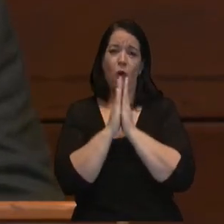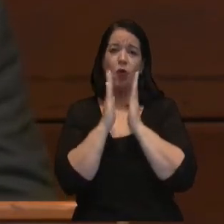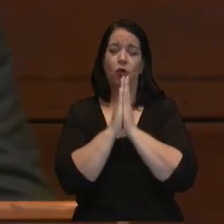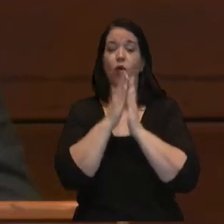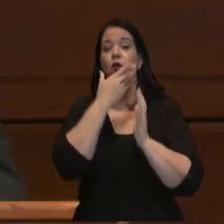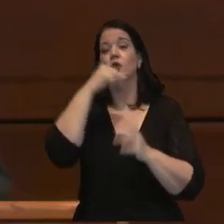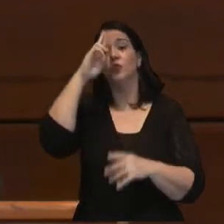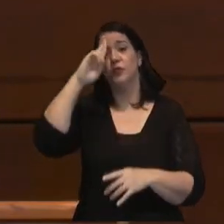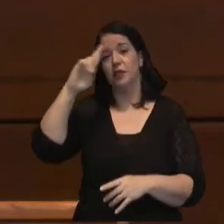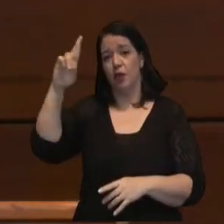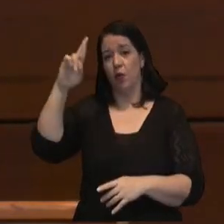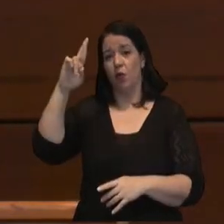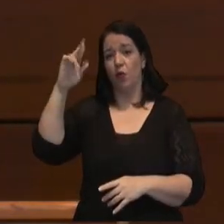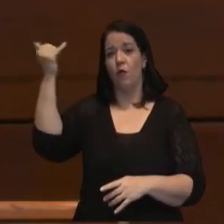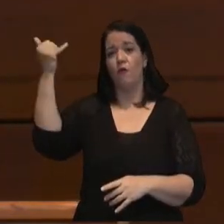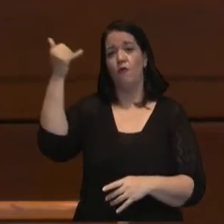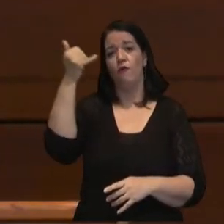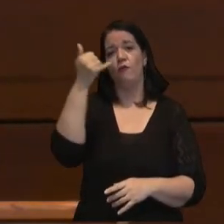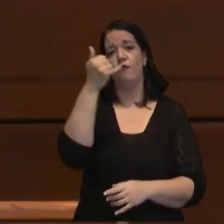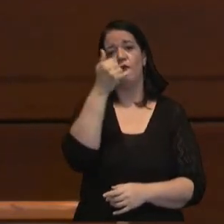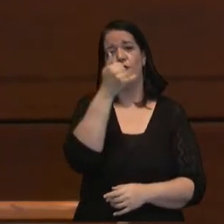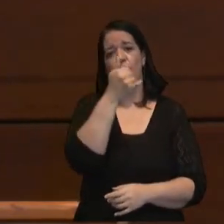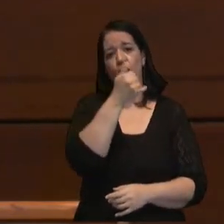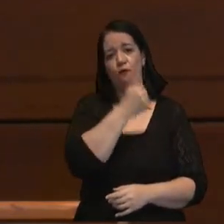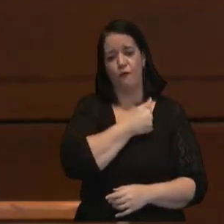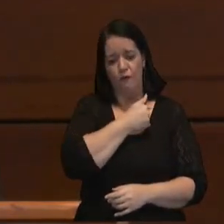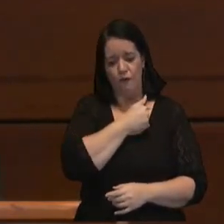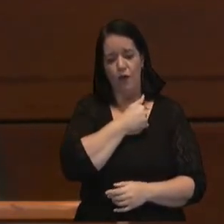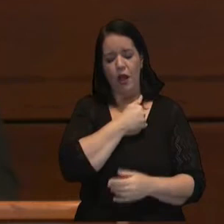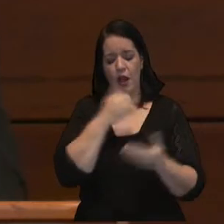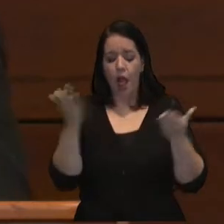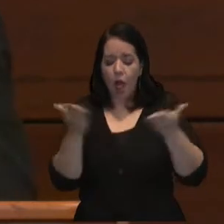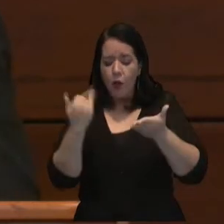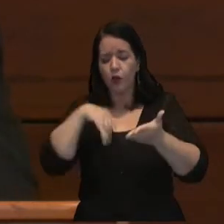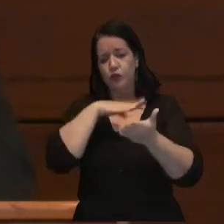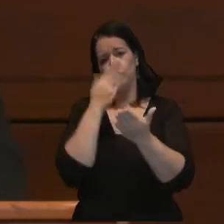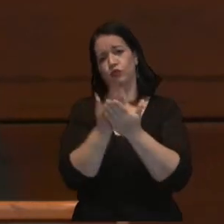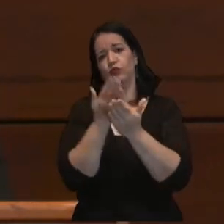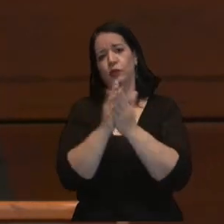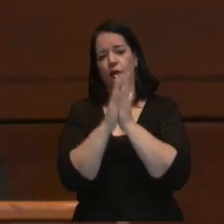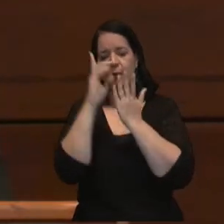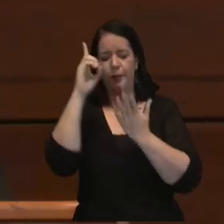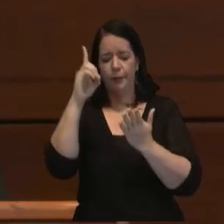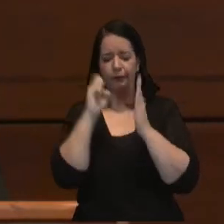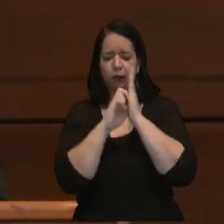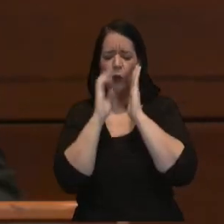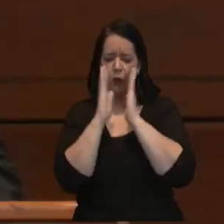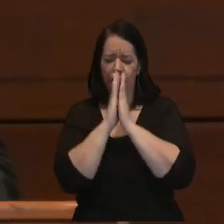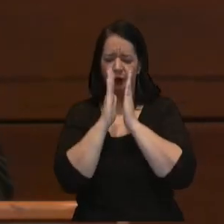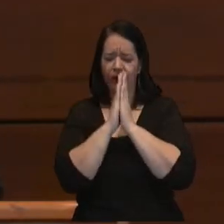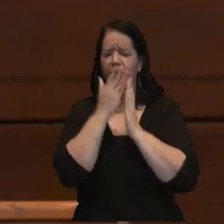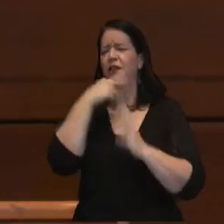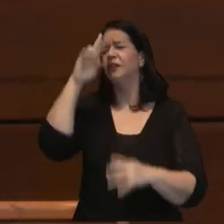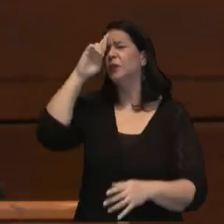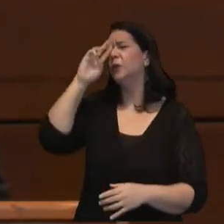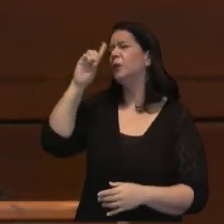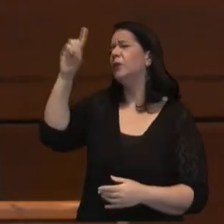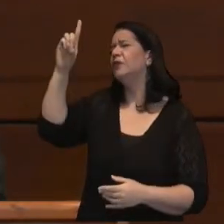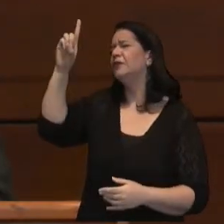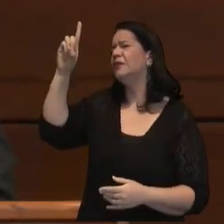fale profundamente por meio da sua palavra nesta hora. Deus, fala conosco,